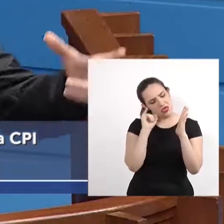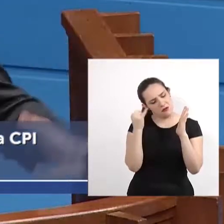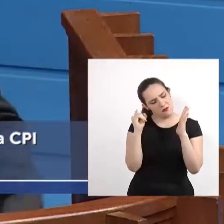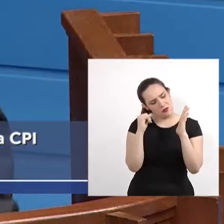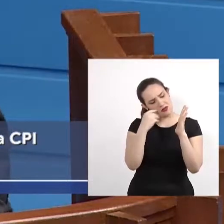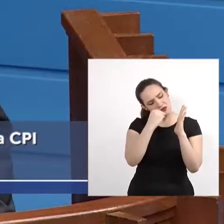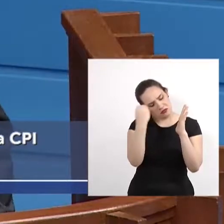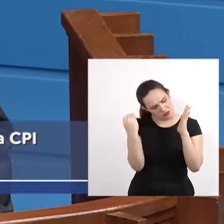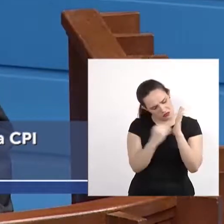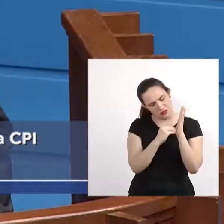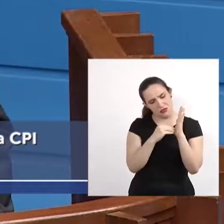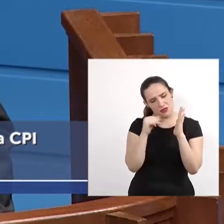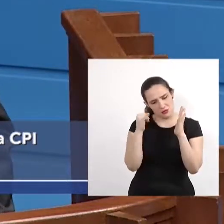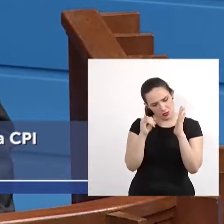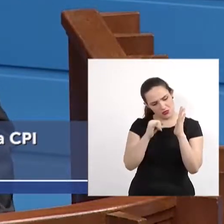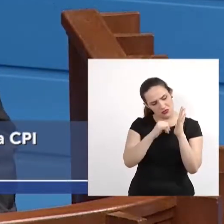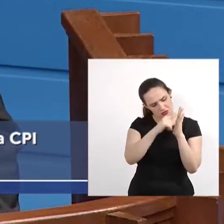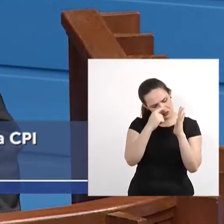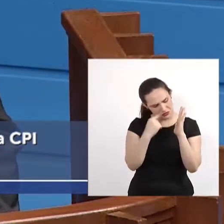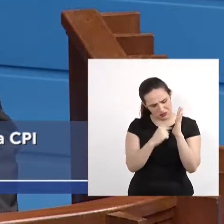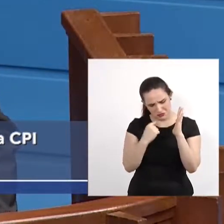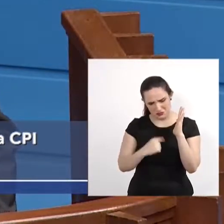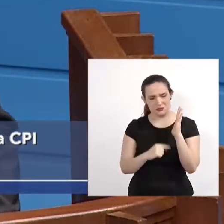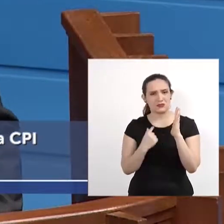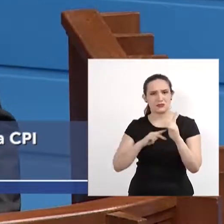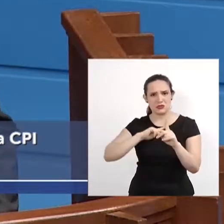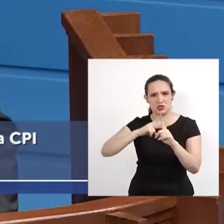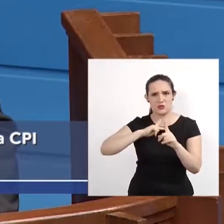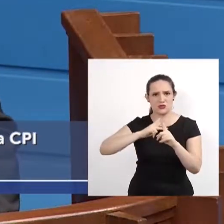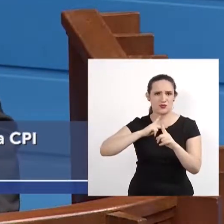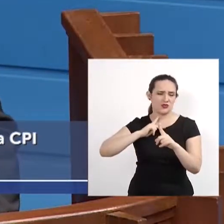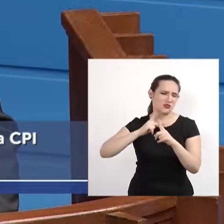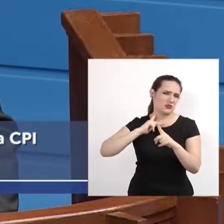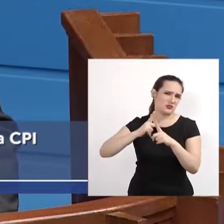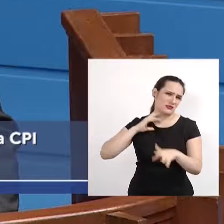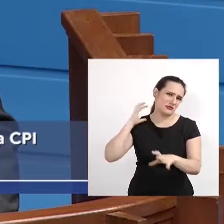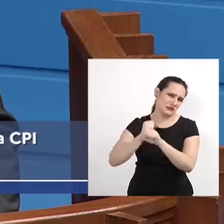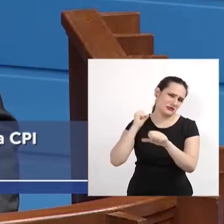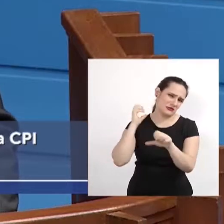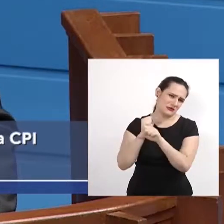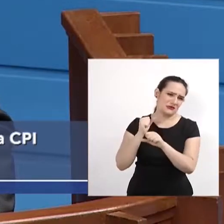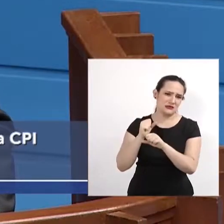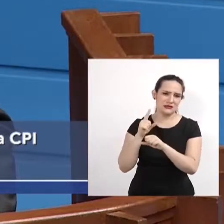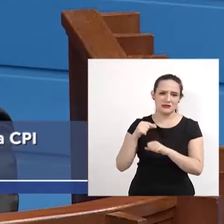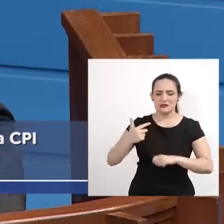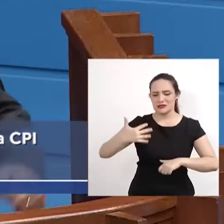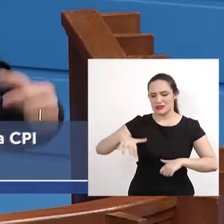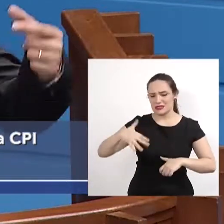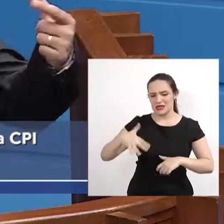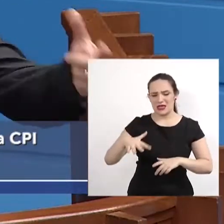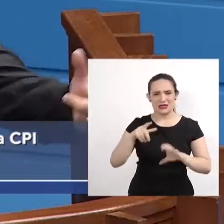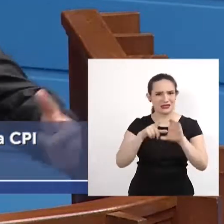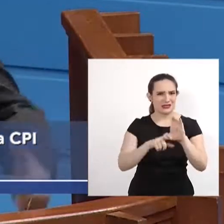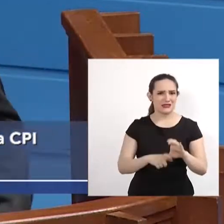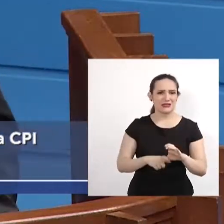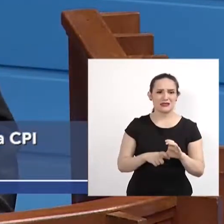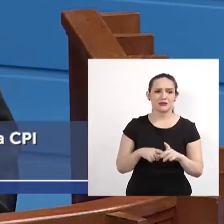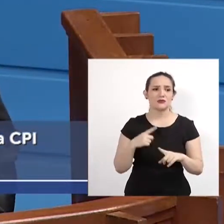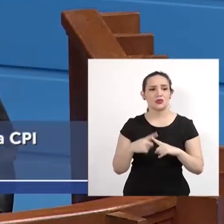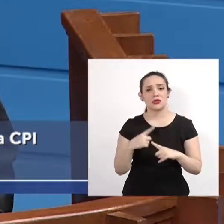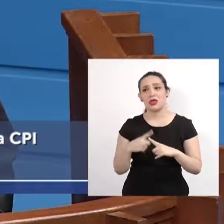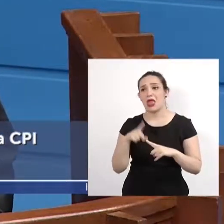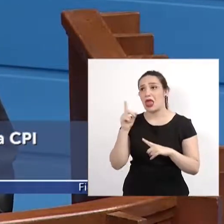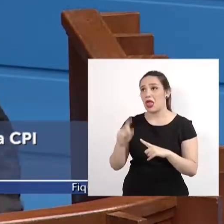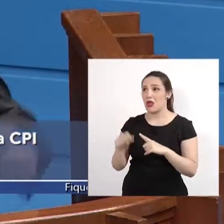sobre impostos, com altas contas que vêm ao consumidor por conta da